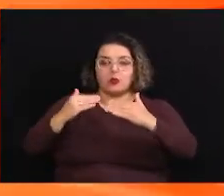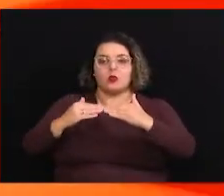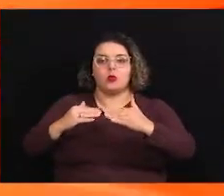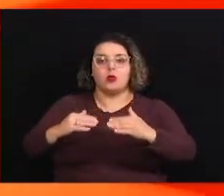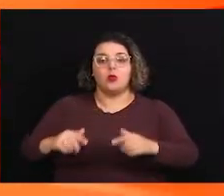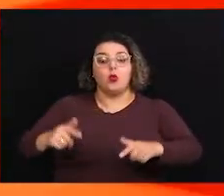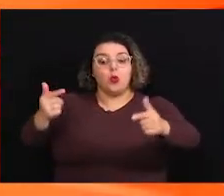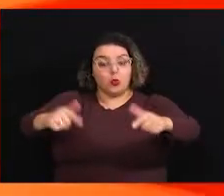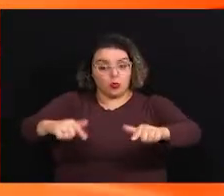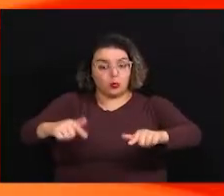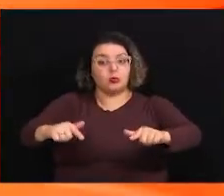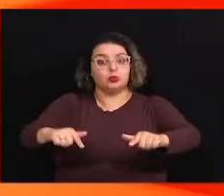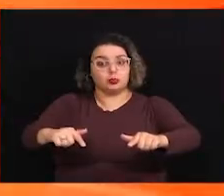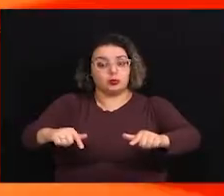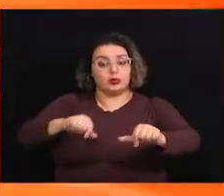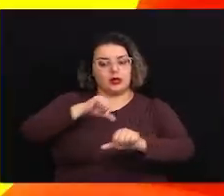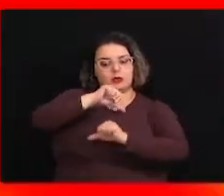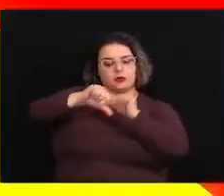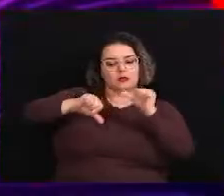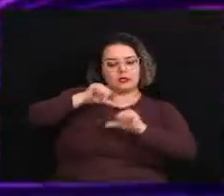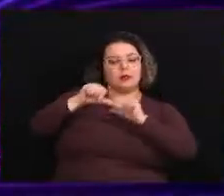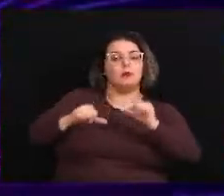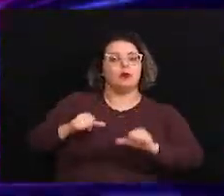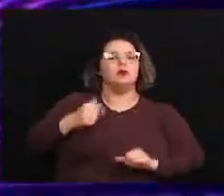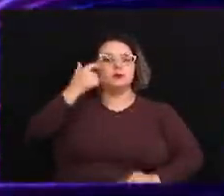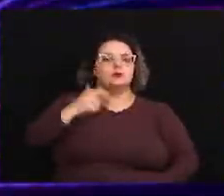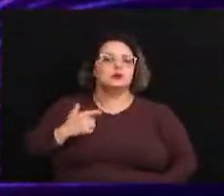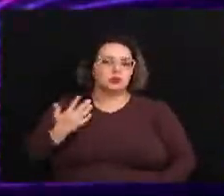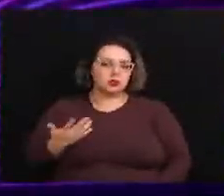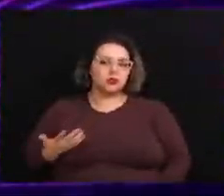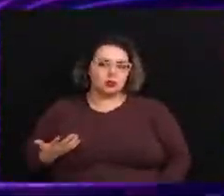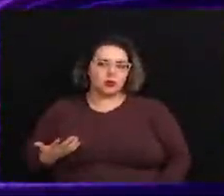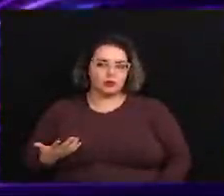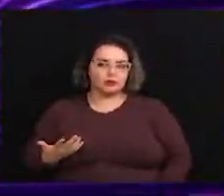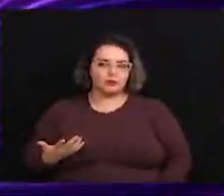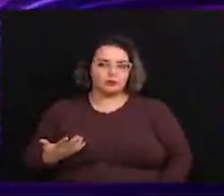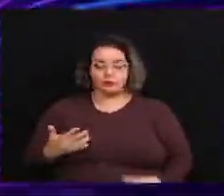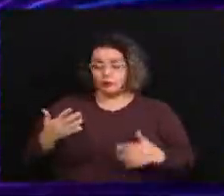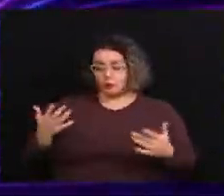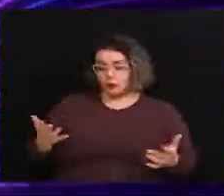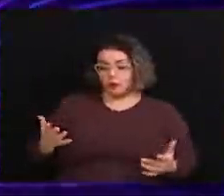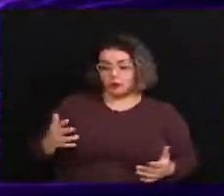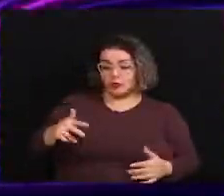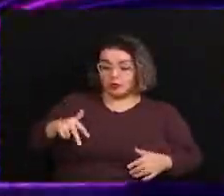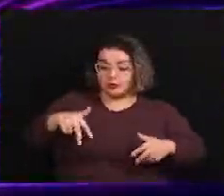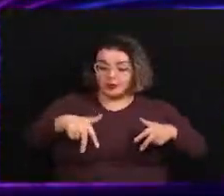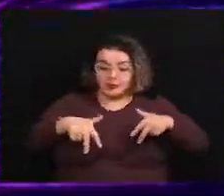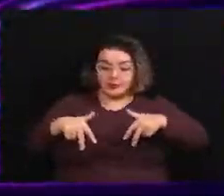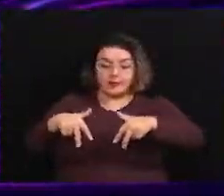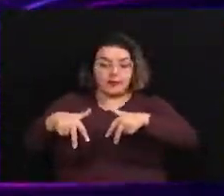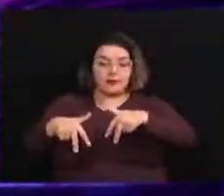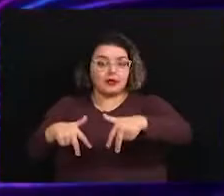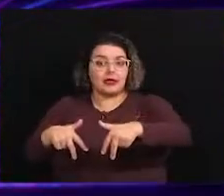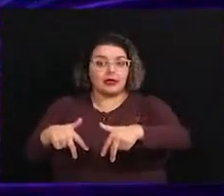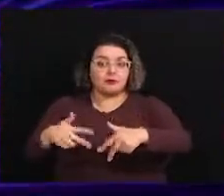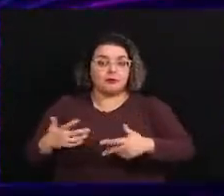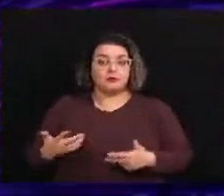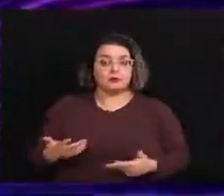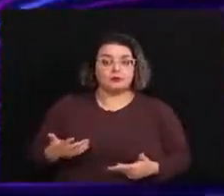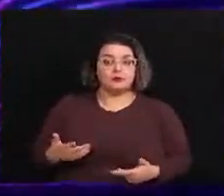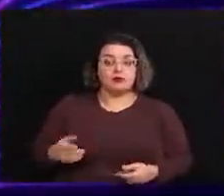construo, o ambiente é o que muda, que transforma, né? Então, os personagens estão ali para